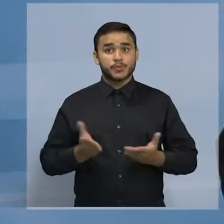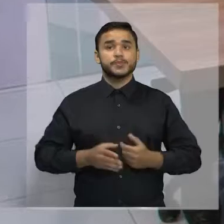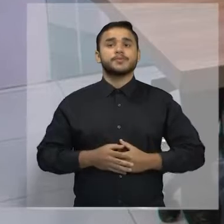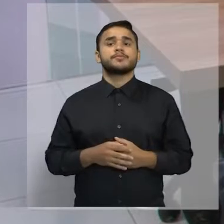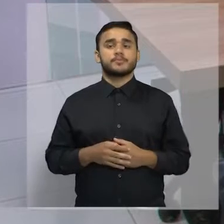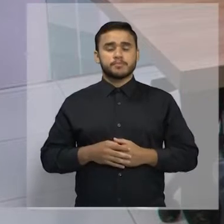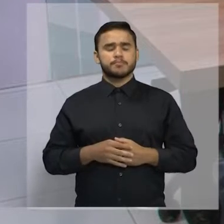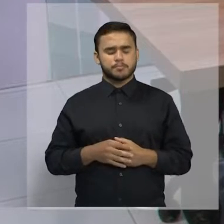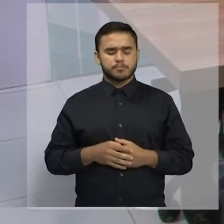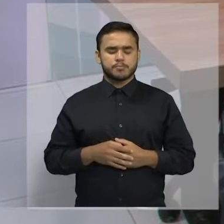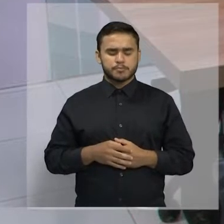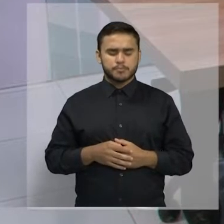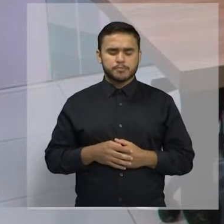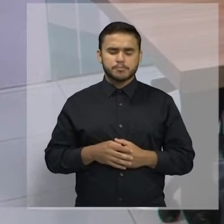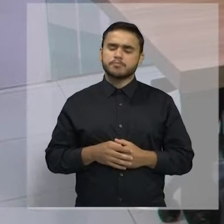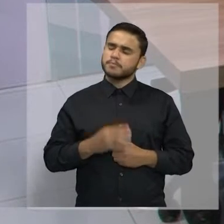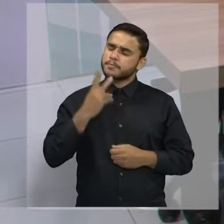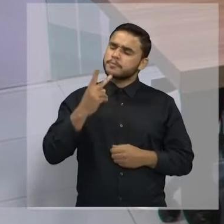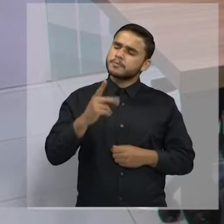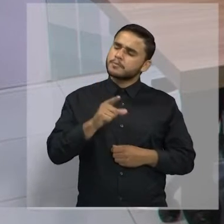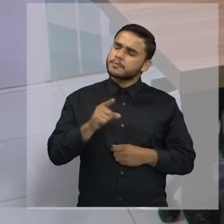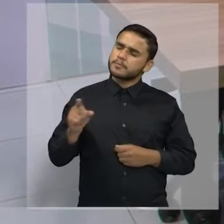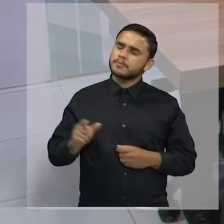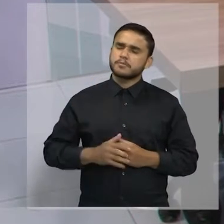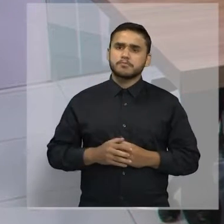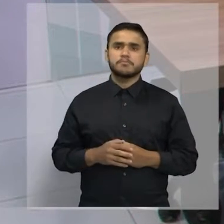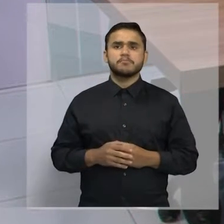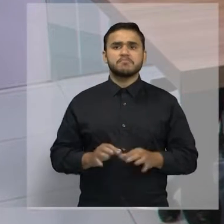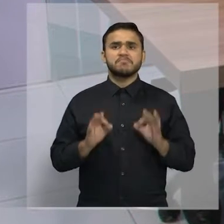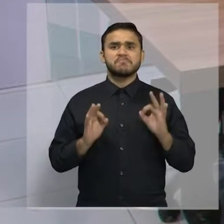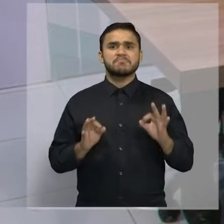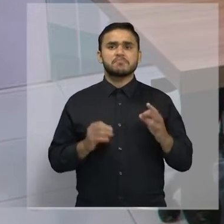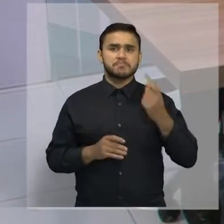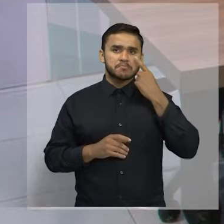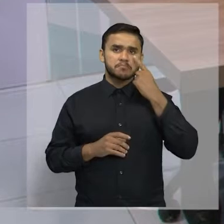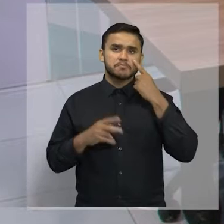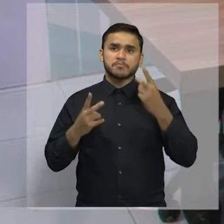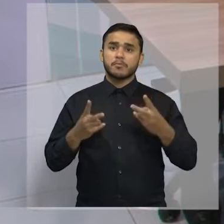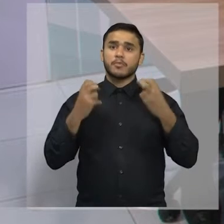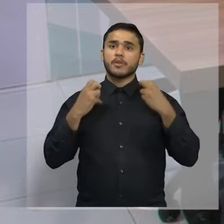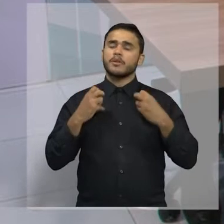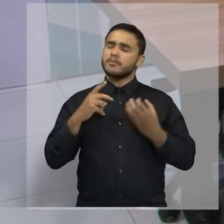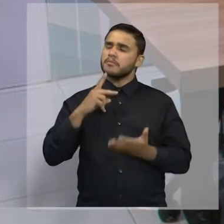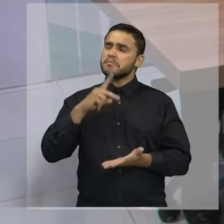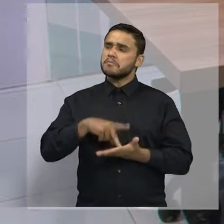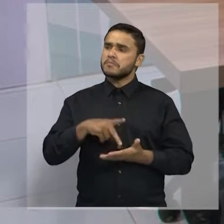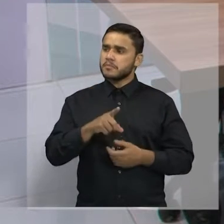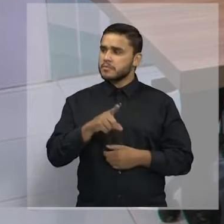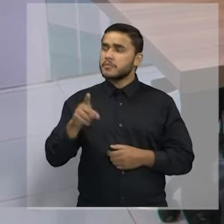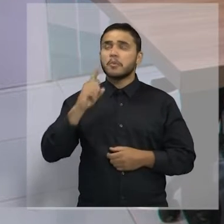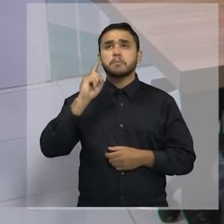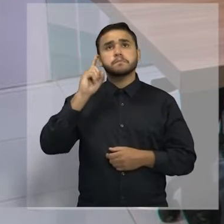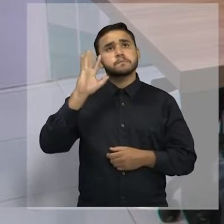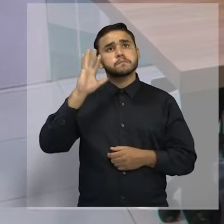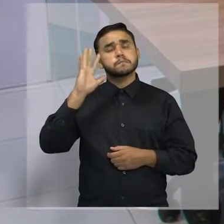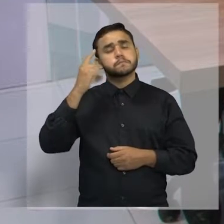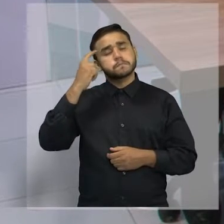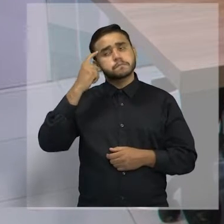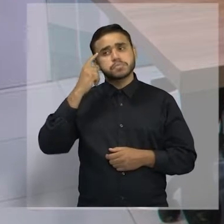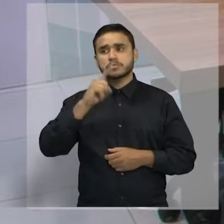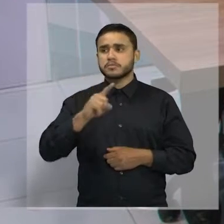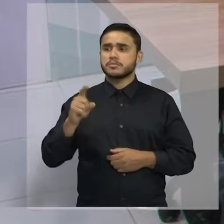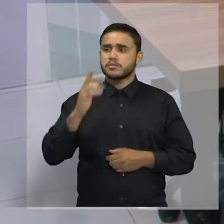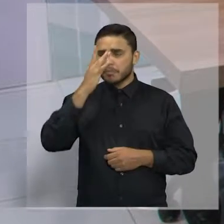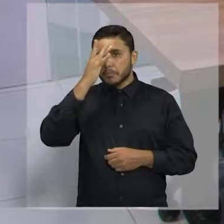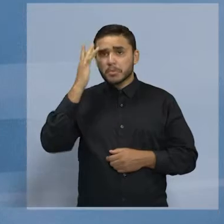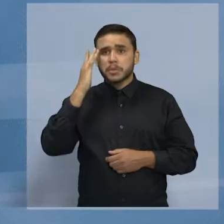Uma das coisas que está mais, assim, presente na mente das pessoas, até as